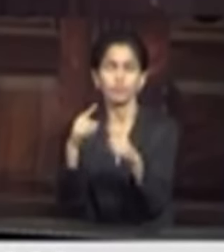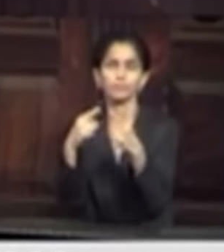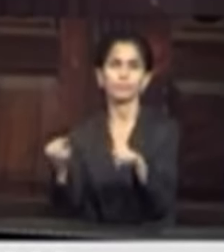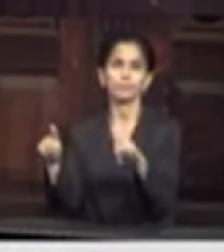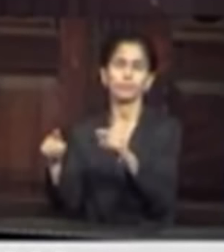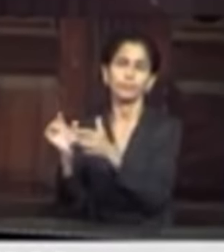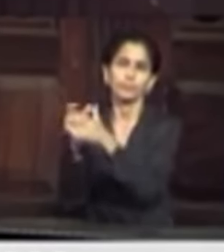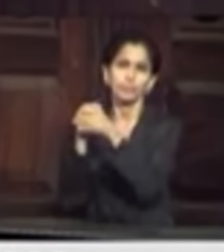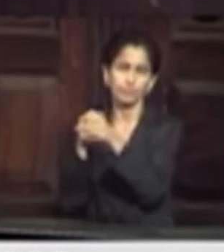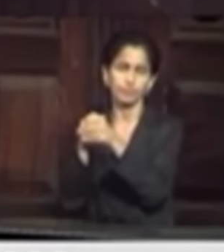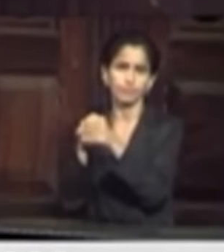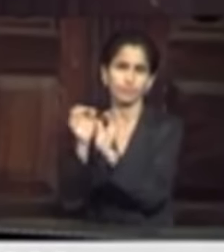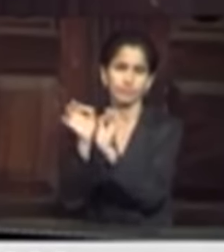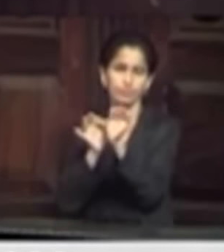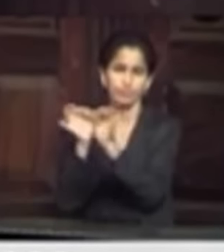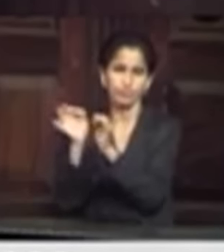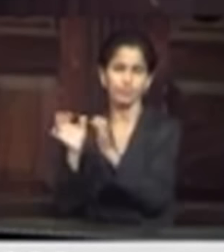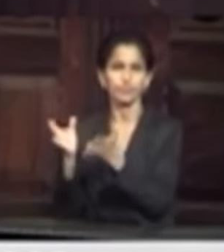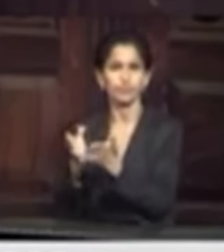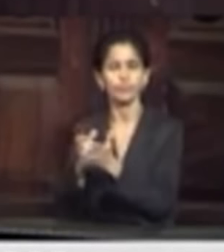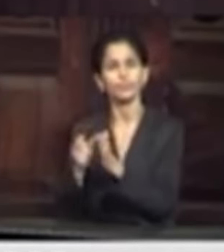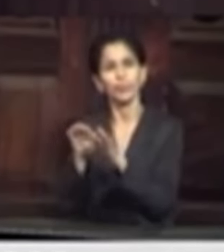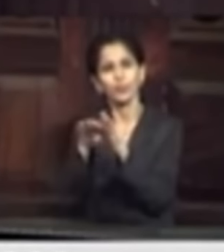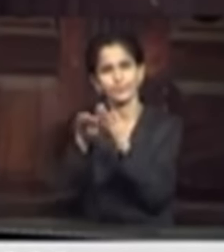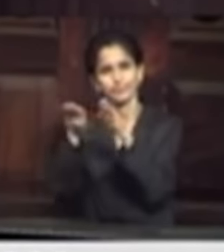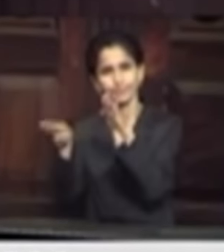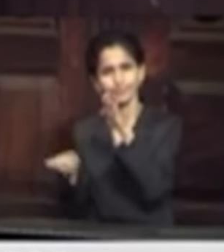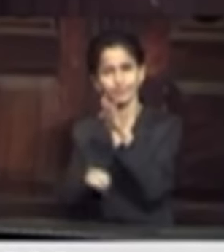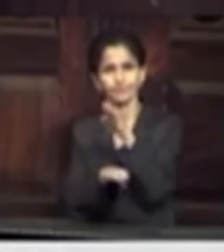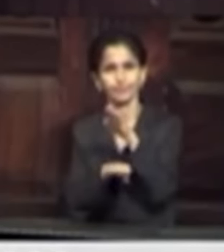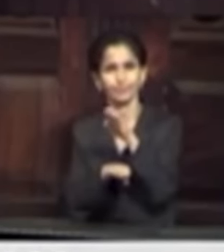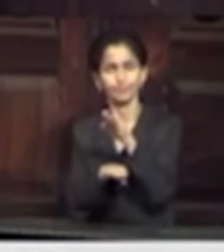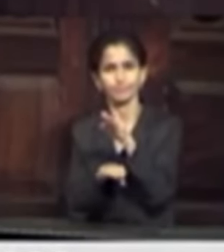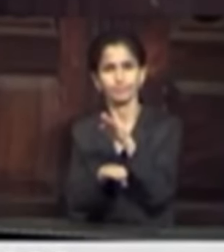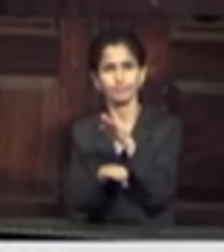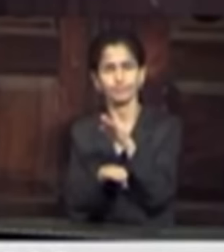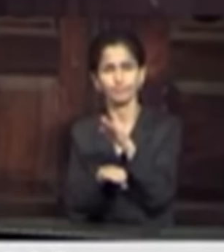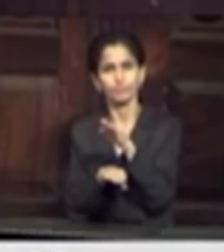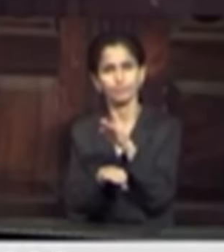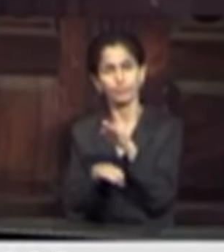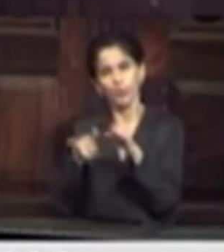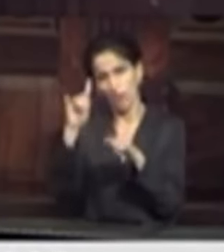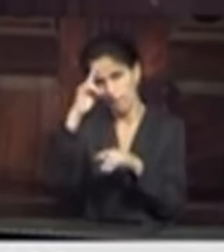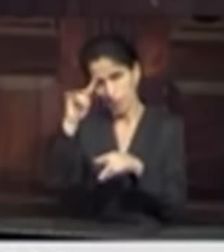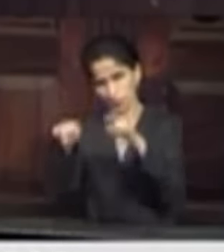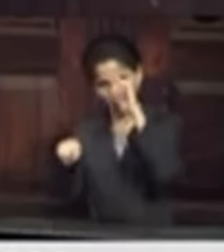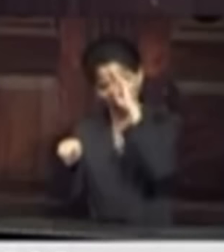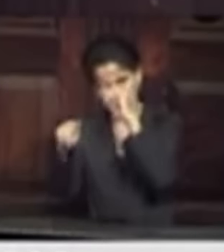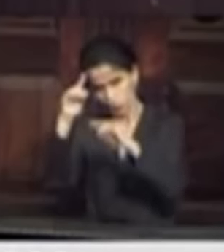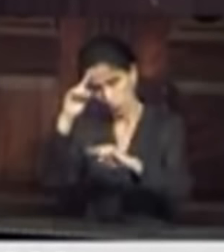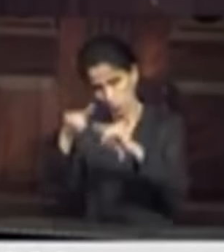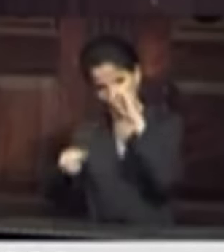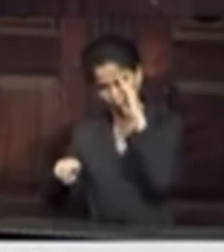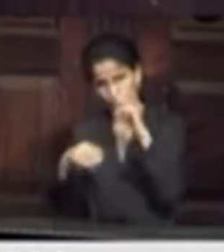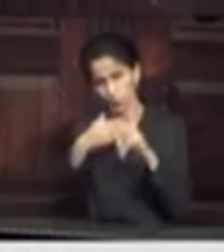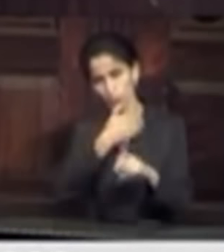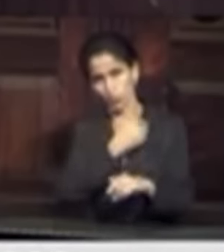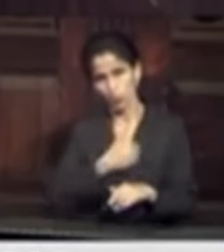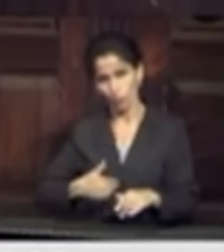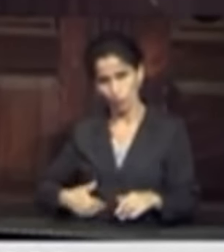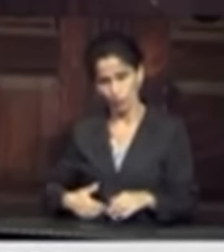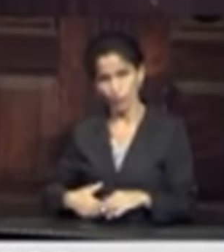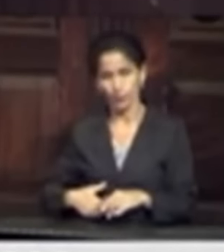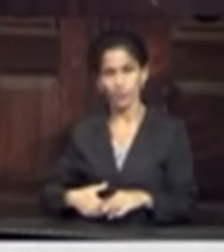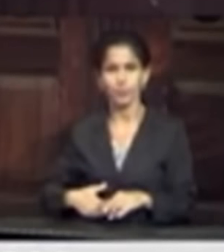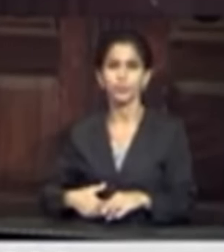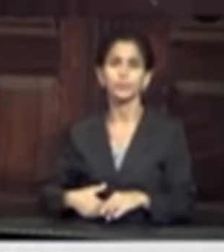organização criminosa está submetida às determinações do governo espúrio